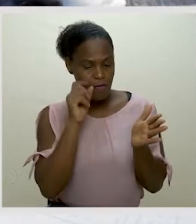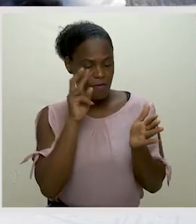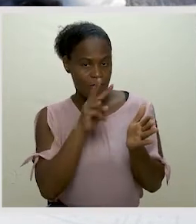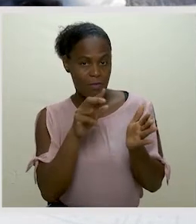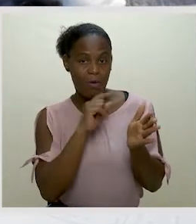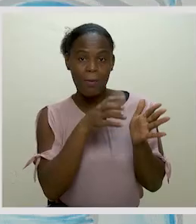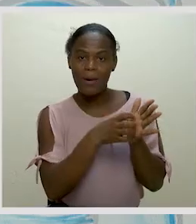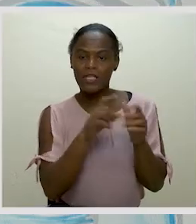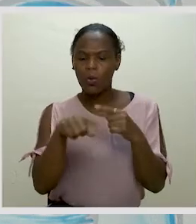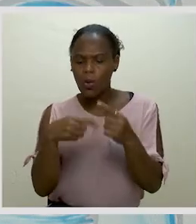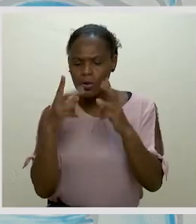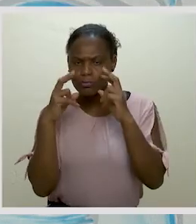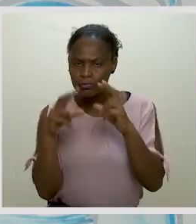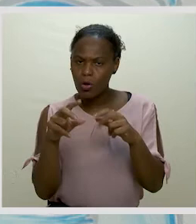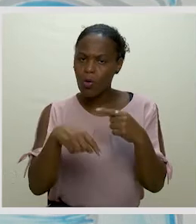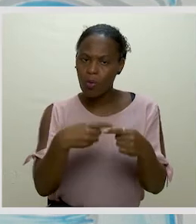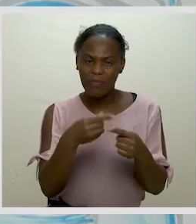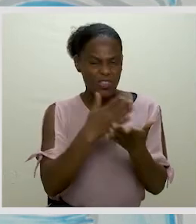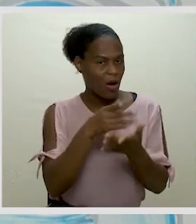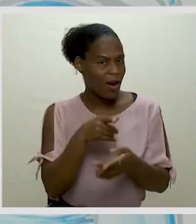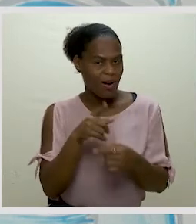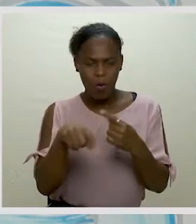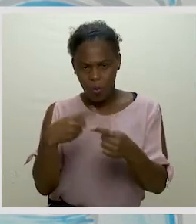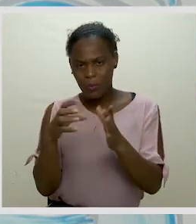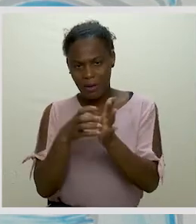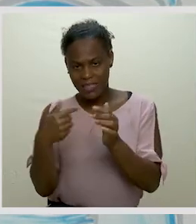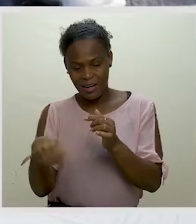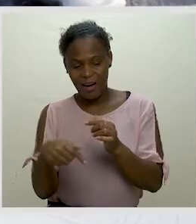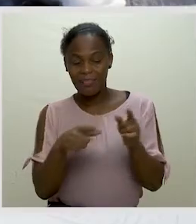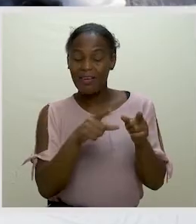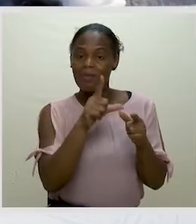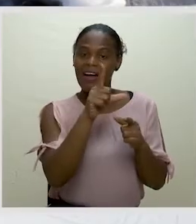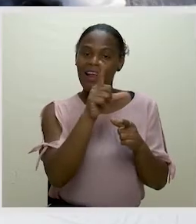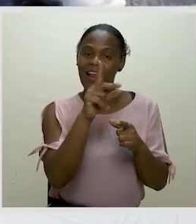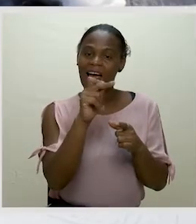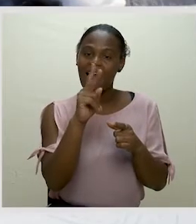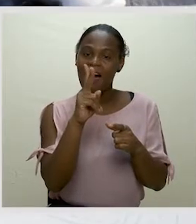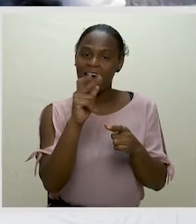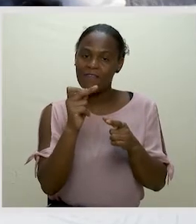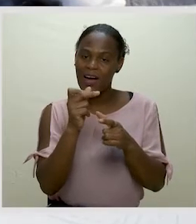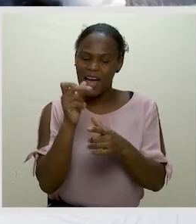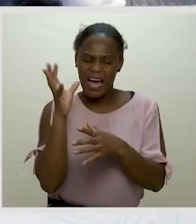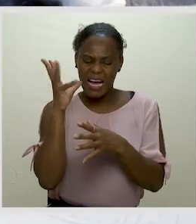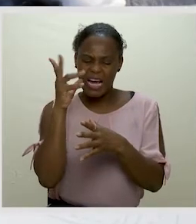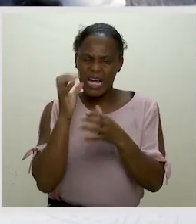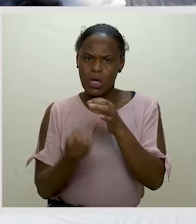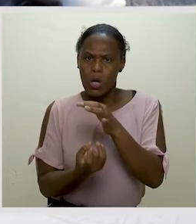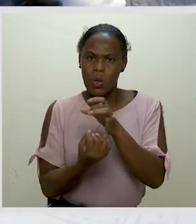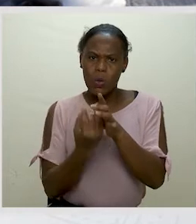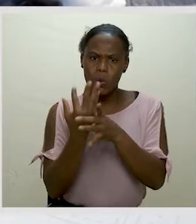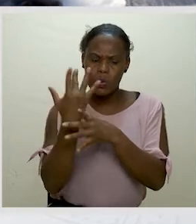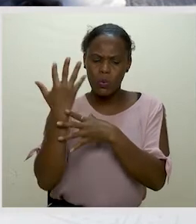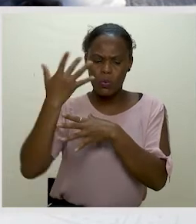ter outras imagens, podem procurar outras imagens, não são só estas. Temos aqui lava, podem ver claramente que é um